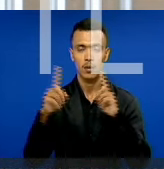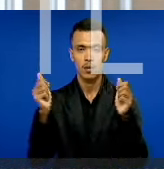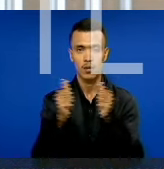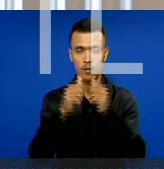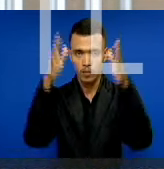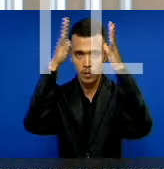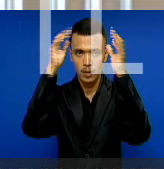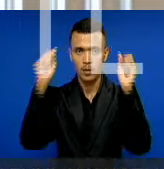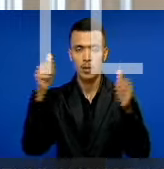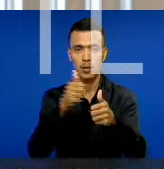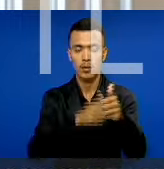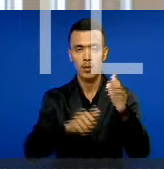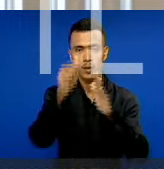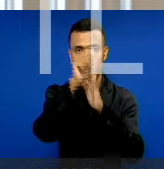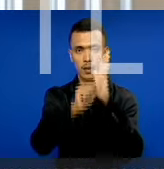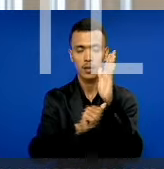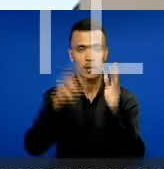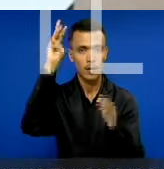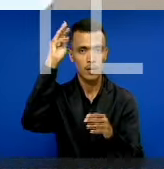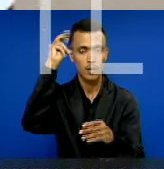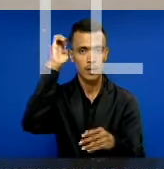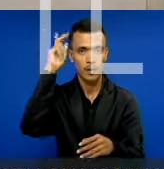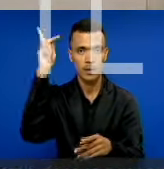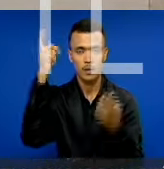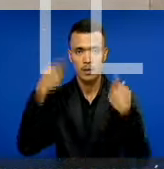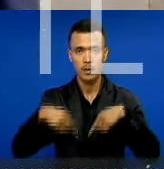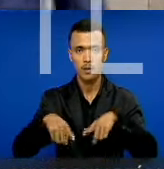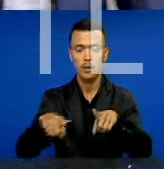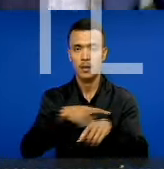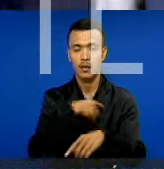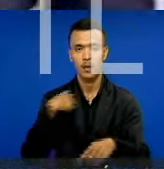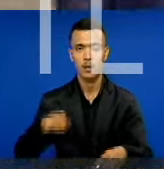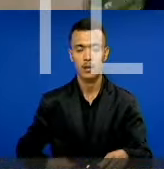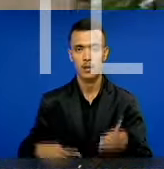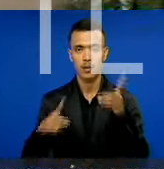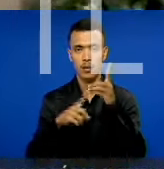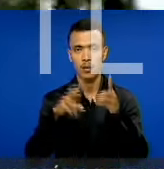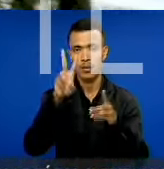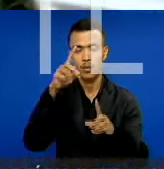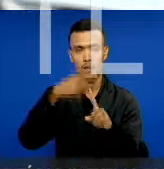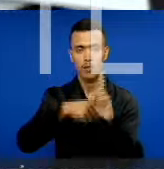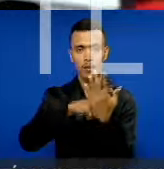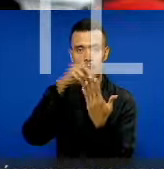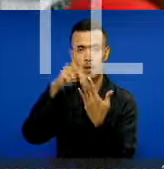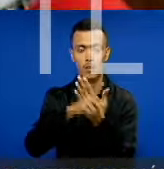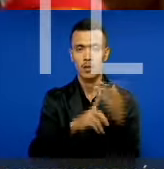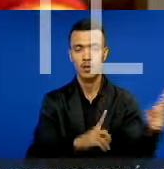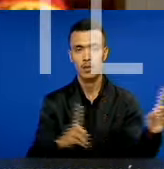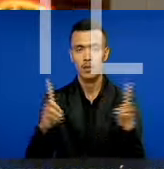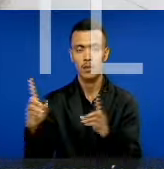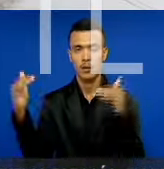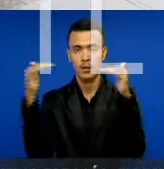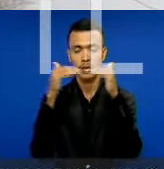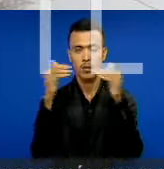Durante a agenda, ministro de negócios estrangeiro Bendito Freitas se arranca a China e a Loron Rua Fulan Abril. Não se realiza encontro o ministro de